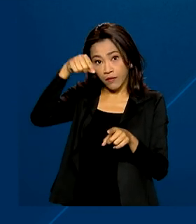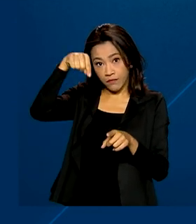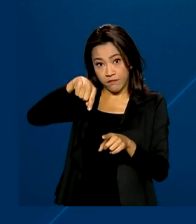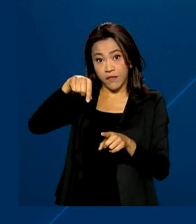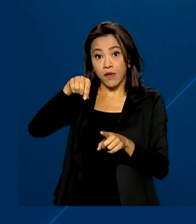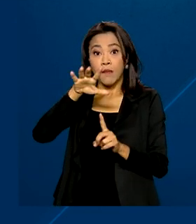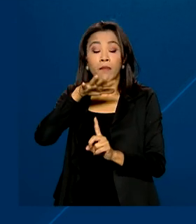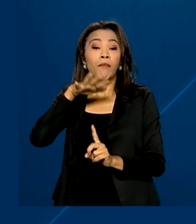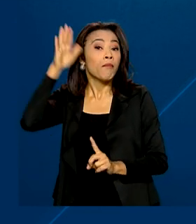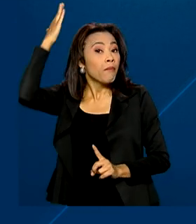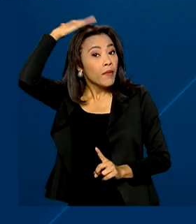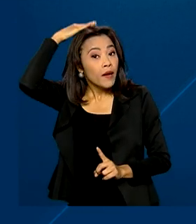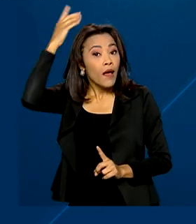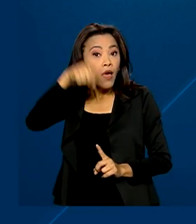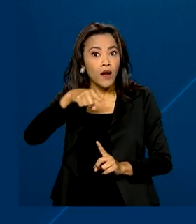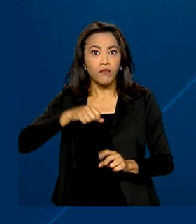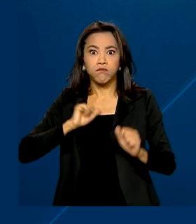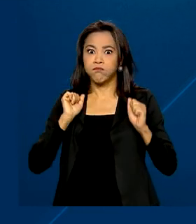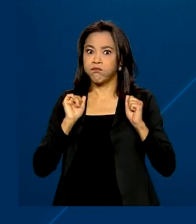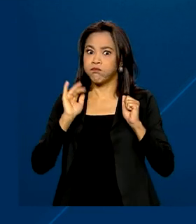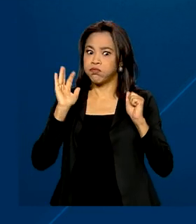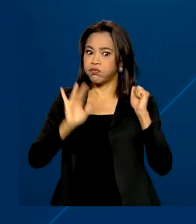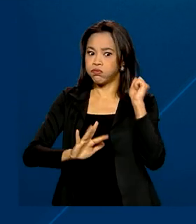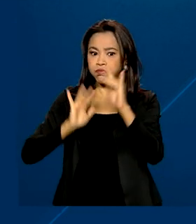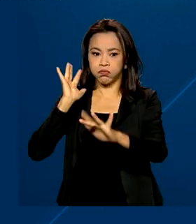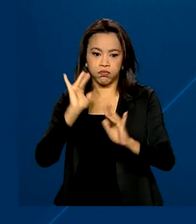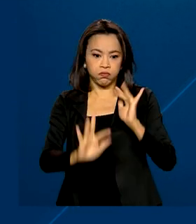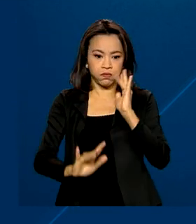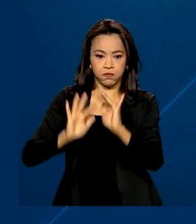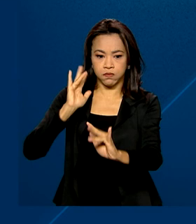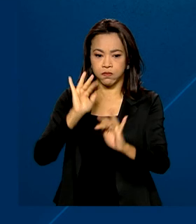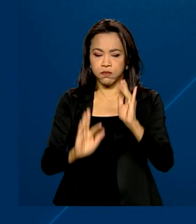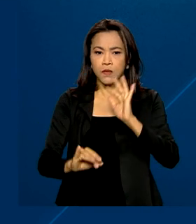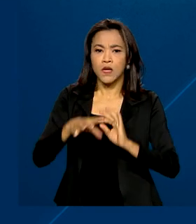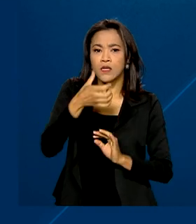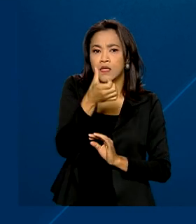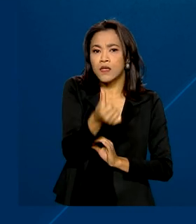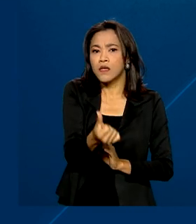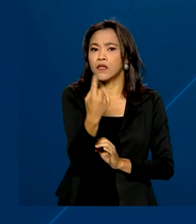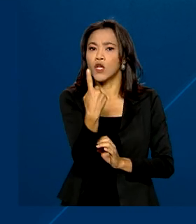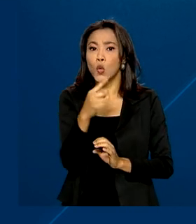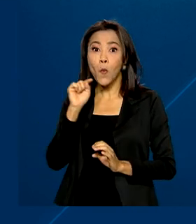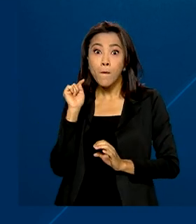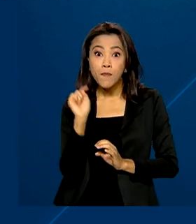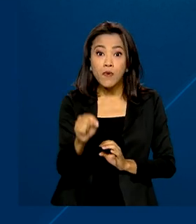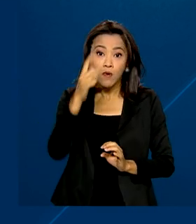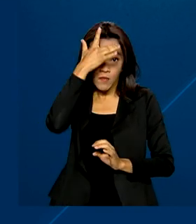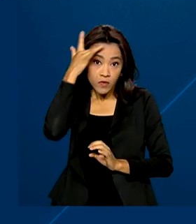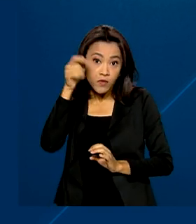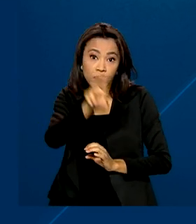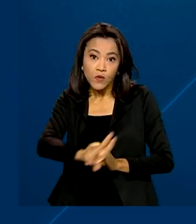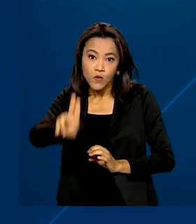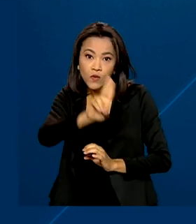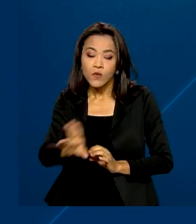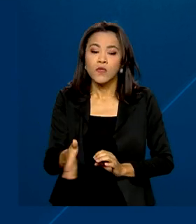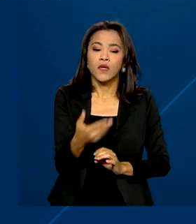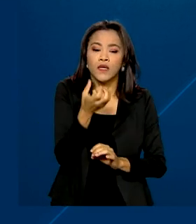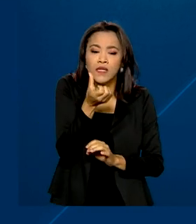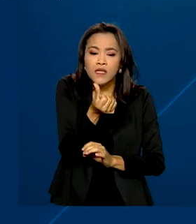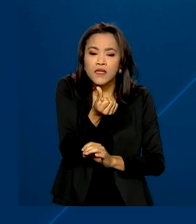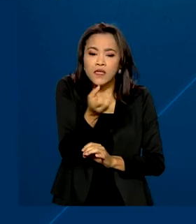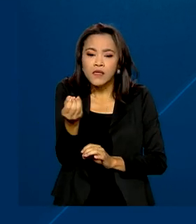Paulo um dos mais movimentados do país com quase 61 mil passageiros por dia e cerca de